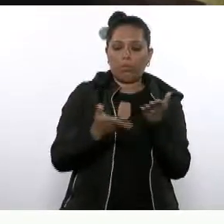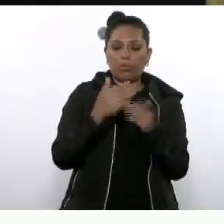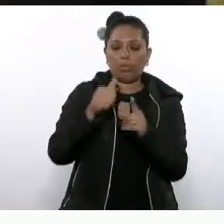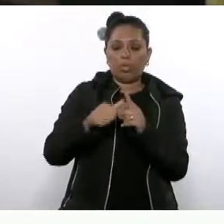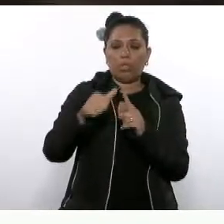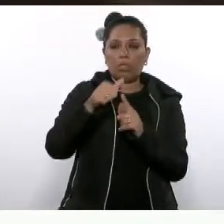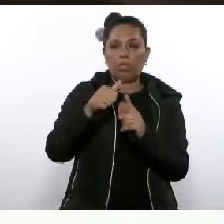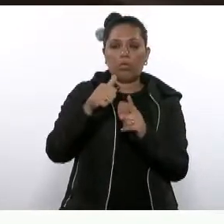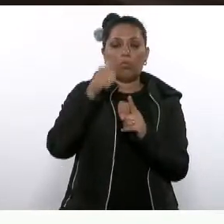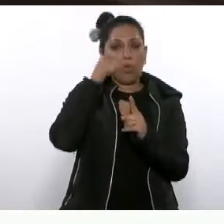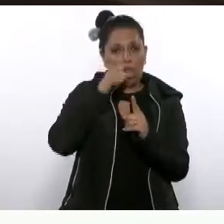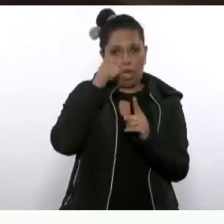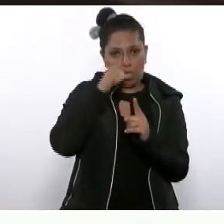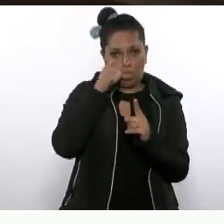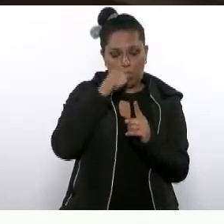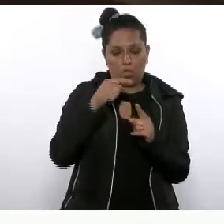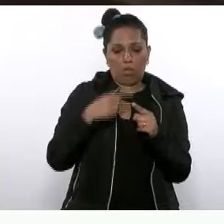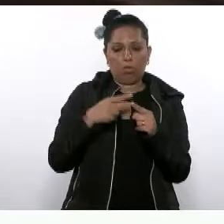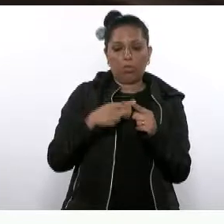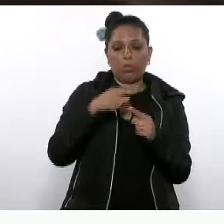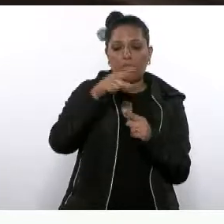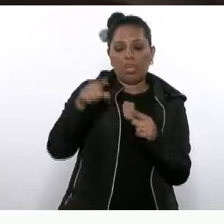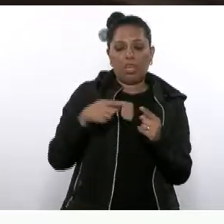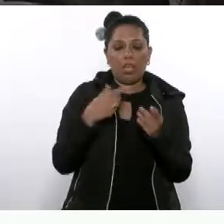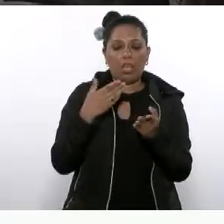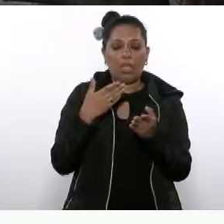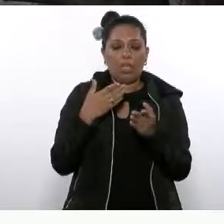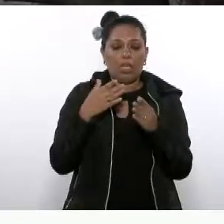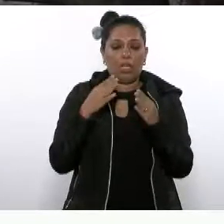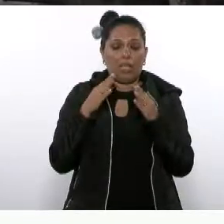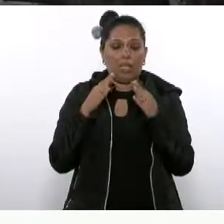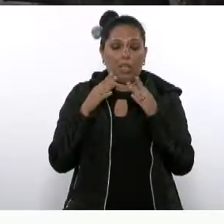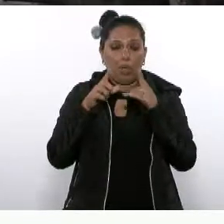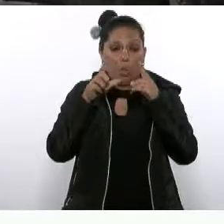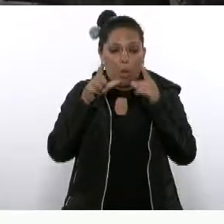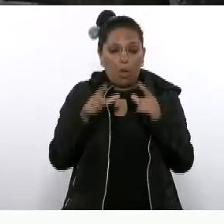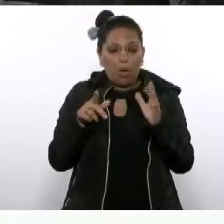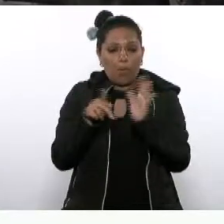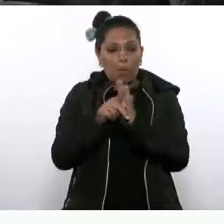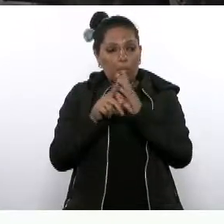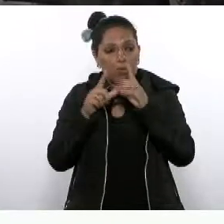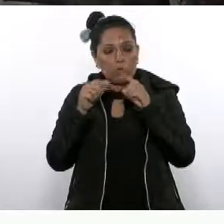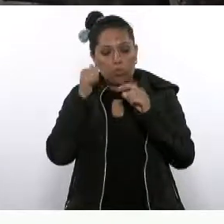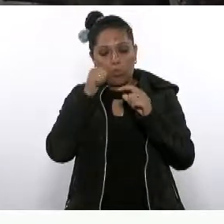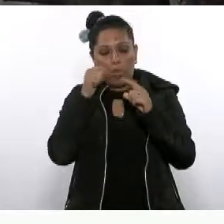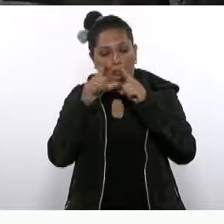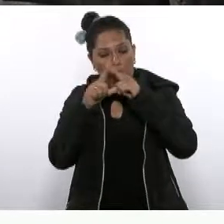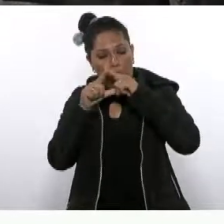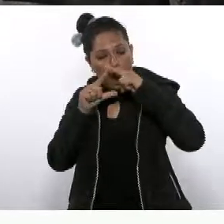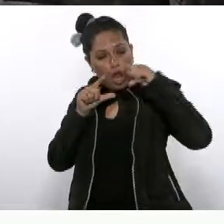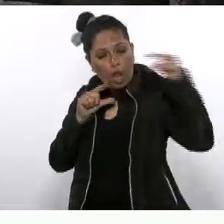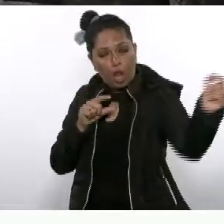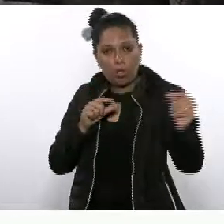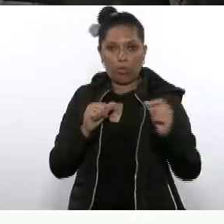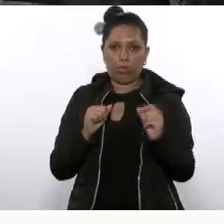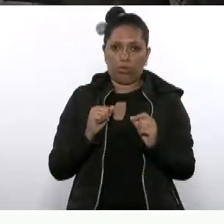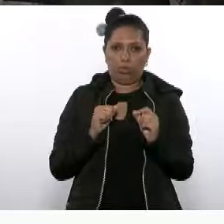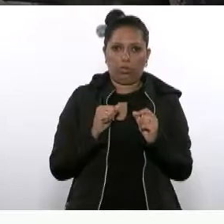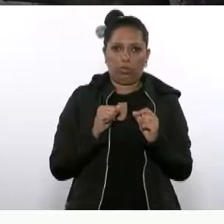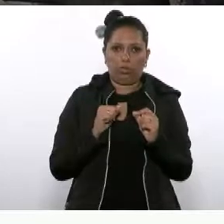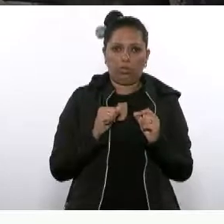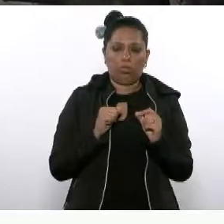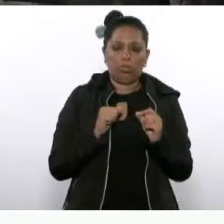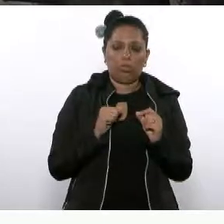atendida pela DEAN Centro, é extremamente longe e é a delegacia da capital que mais